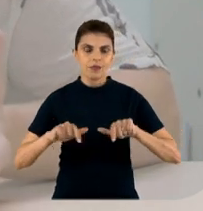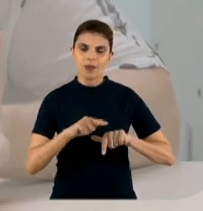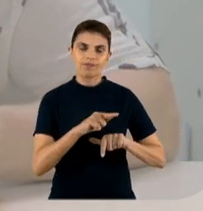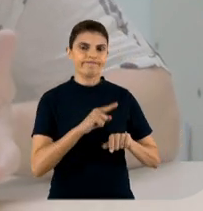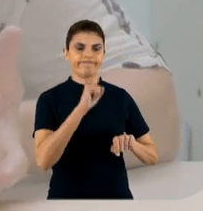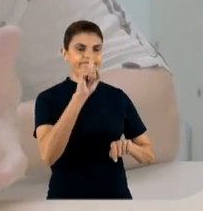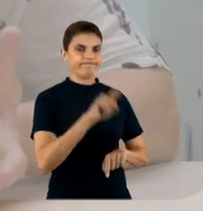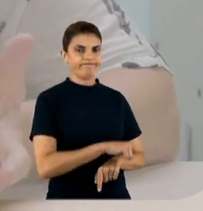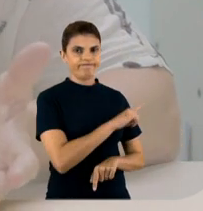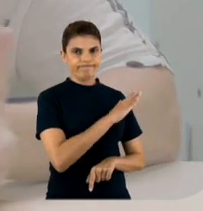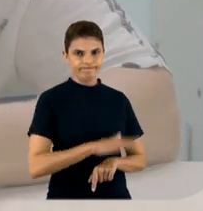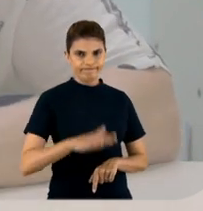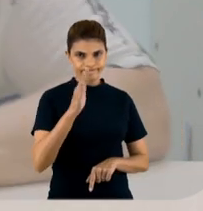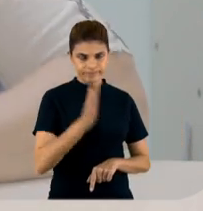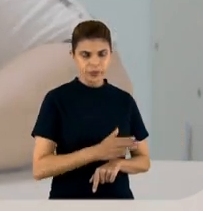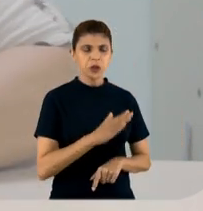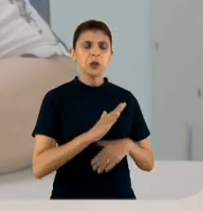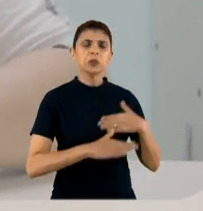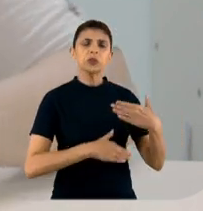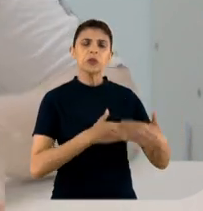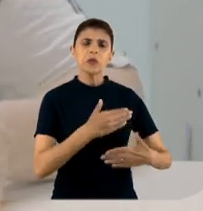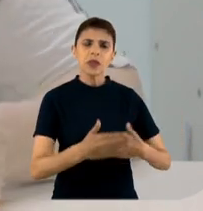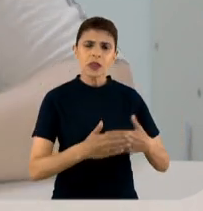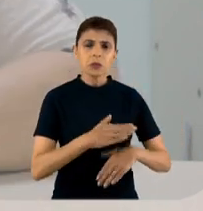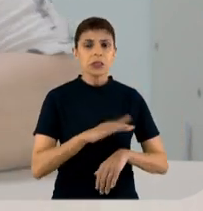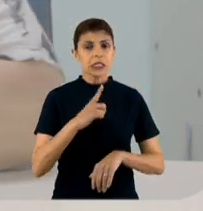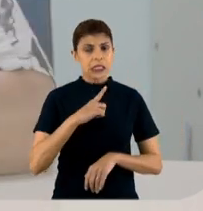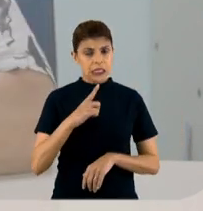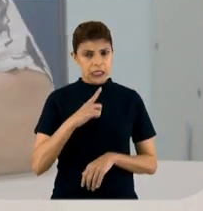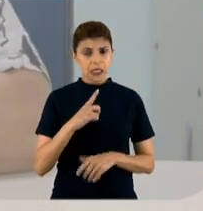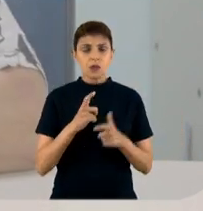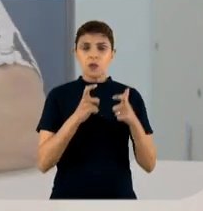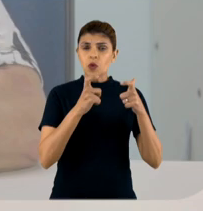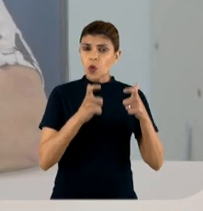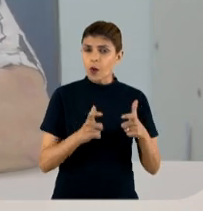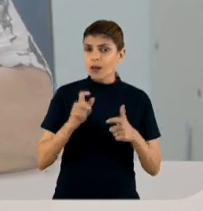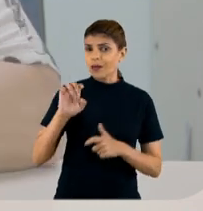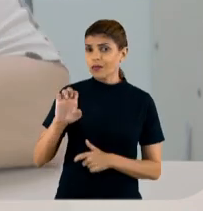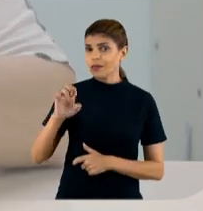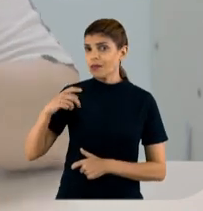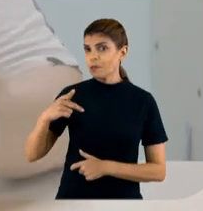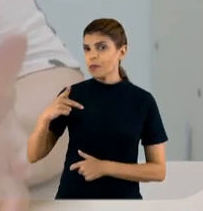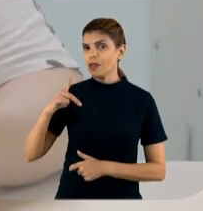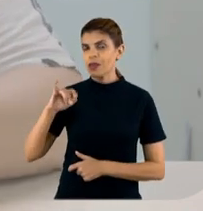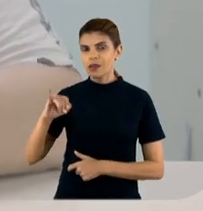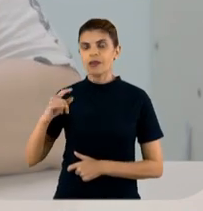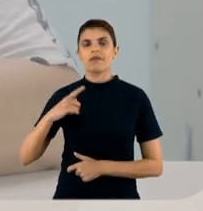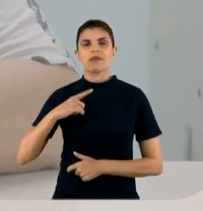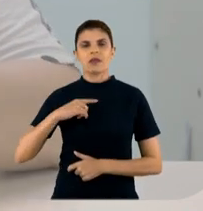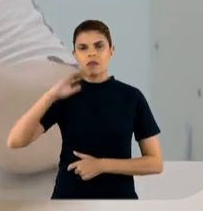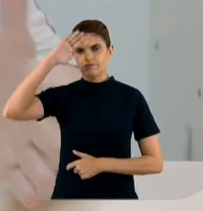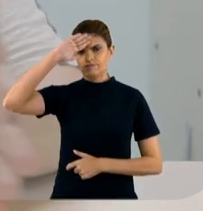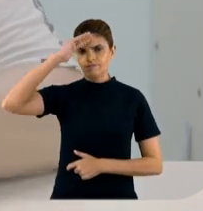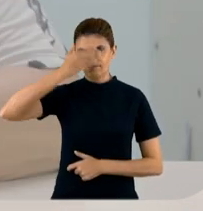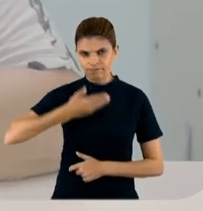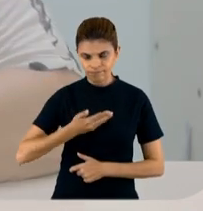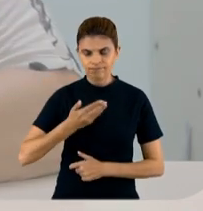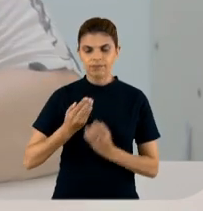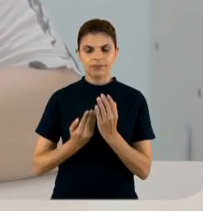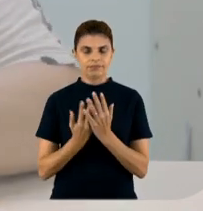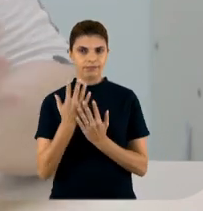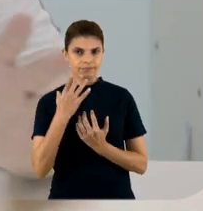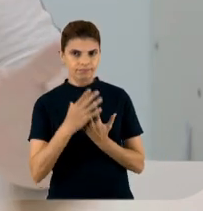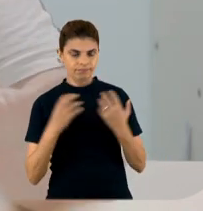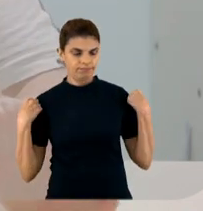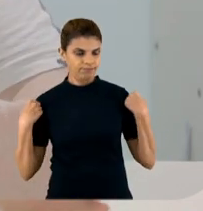meio condenada mas depois de algum tempo principalmente se você tem um epi adequado e quando você tem um ambiente com filtragem Epa